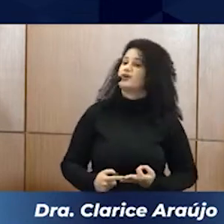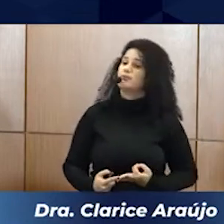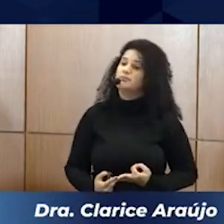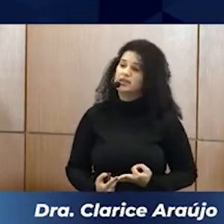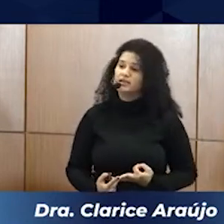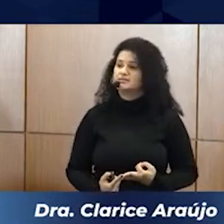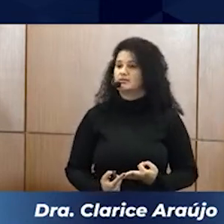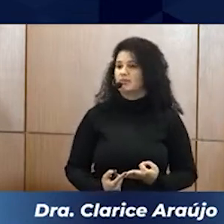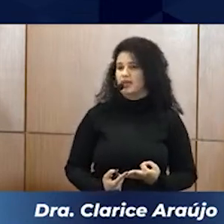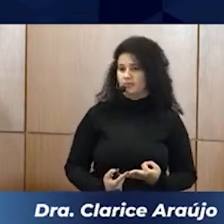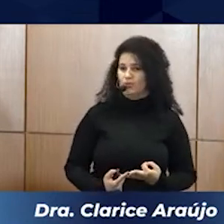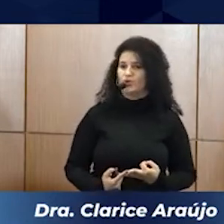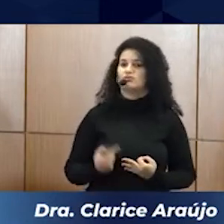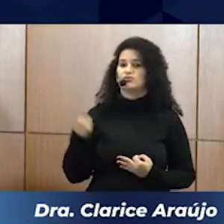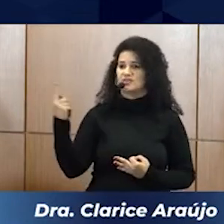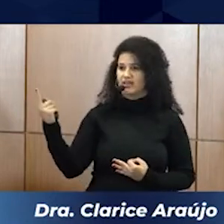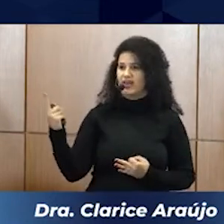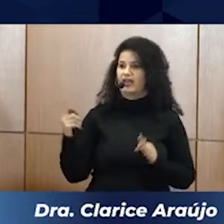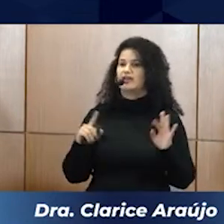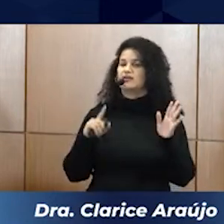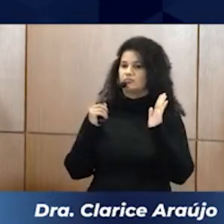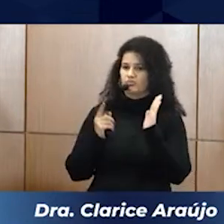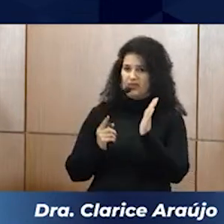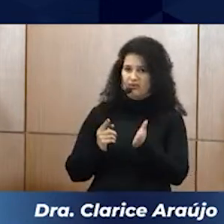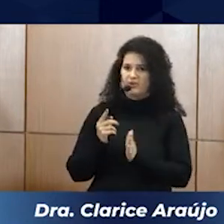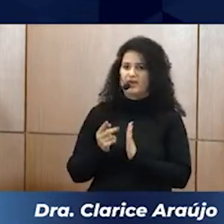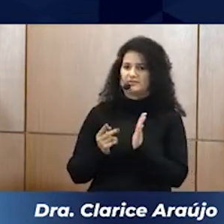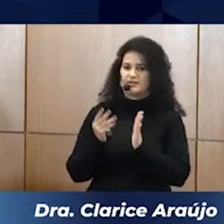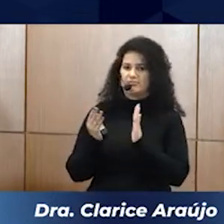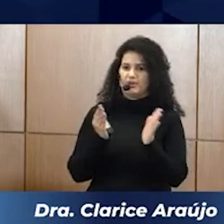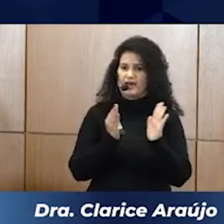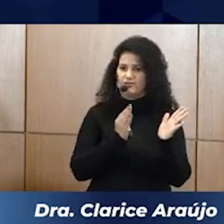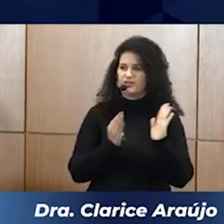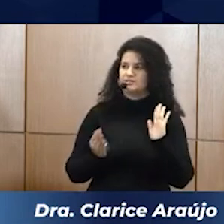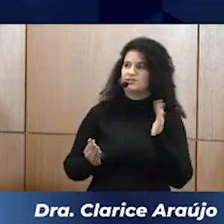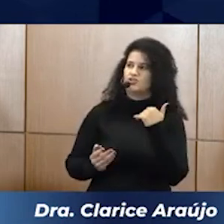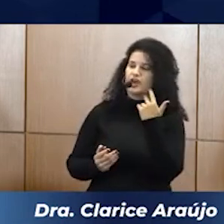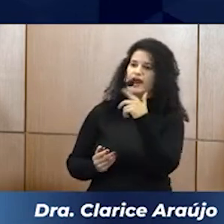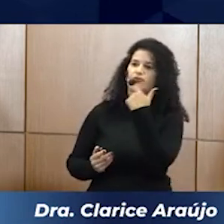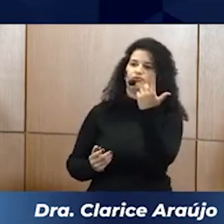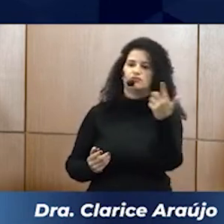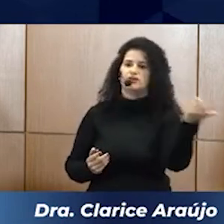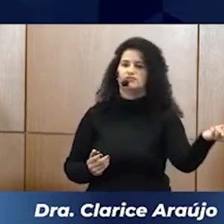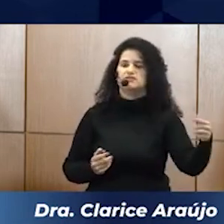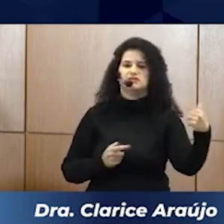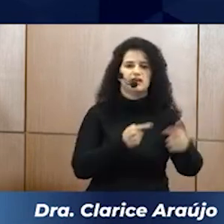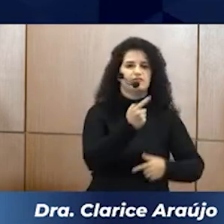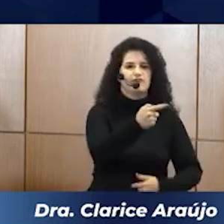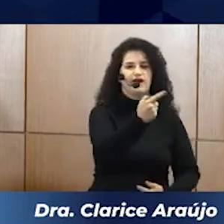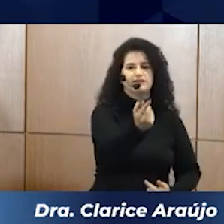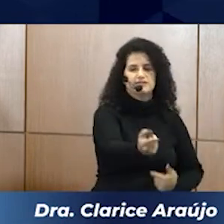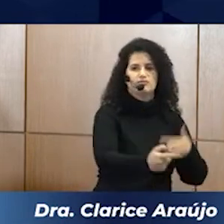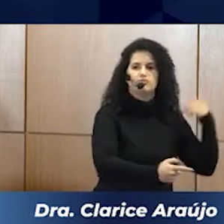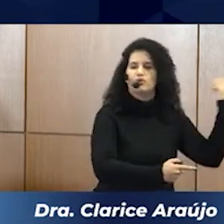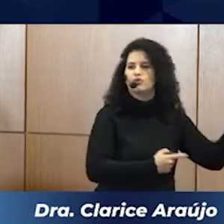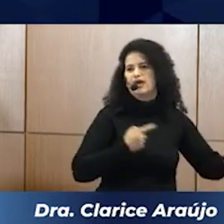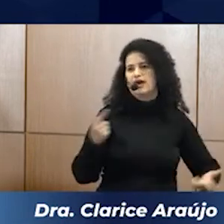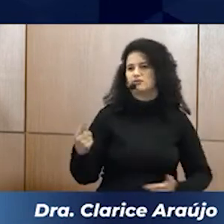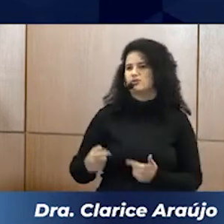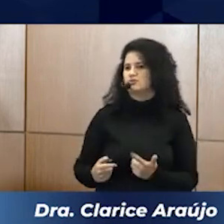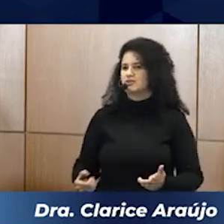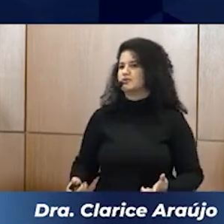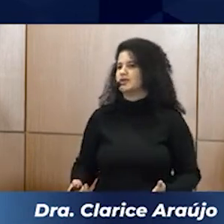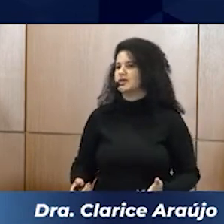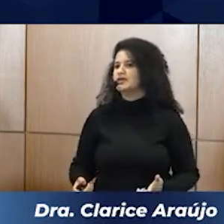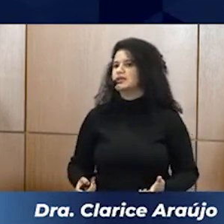para famílias também, quando você quer quebrar essa prática assim de o filho da vizinha faz, do meu